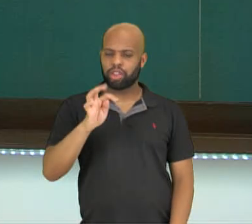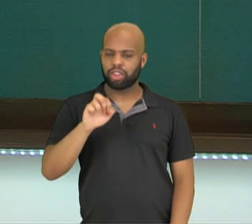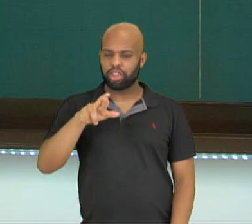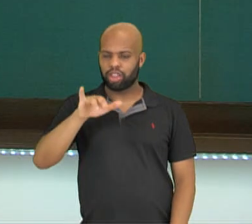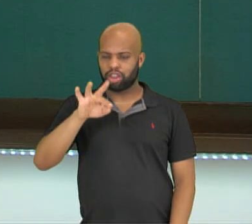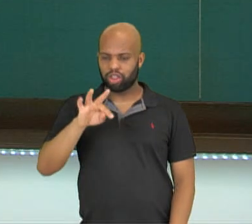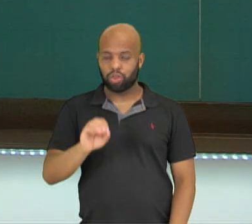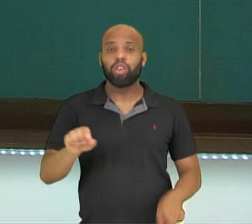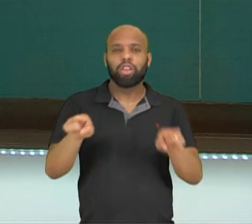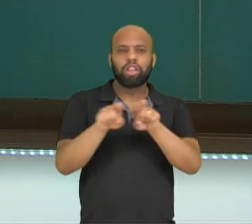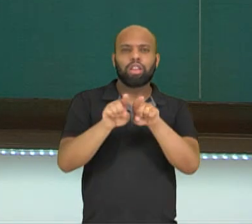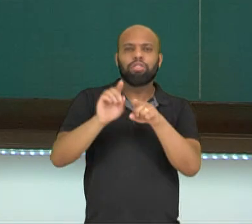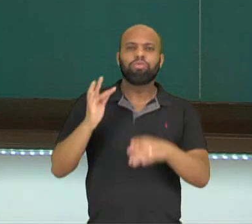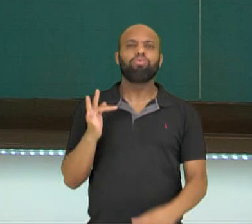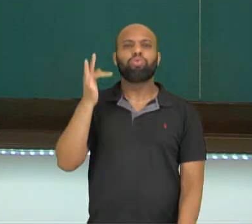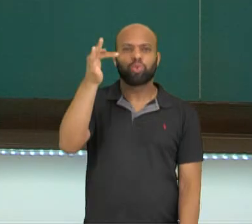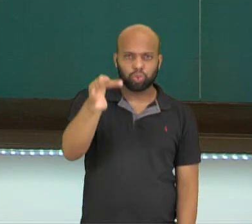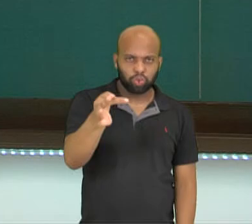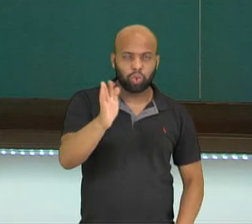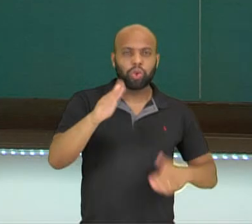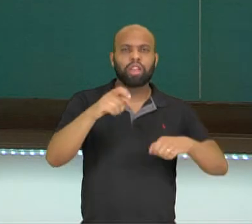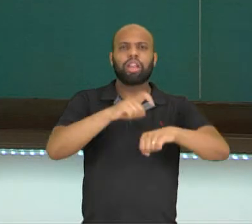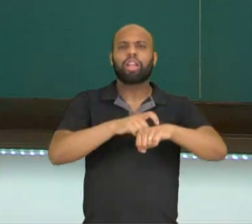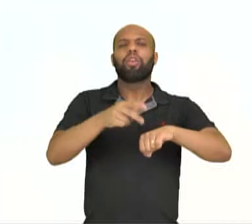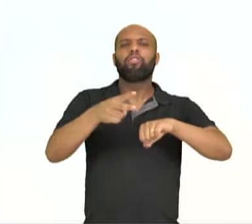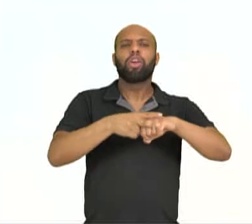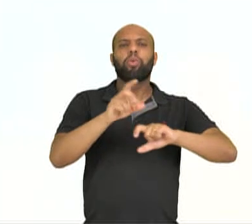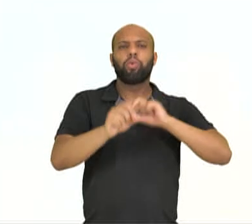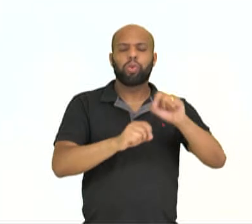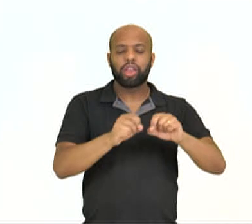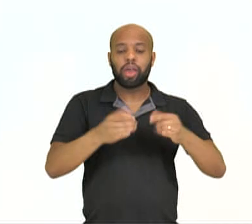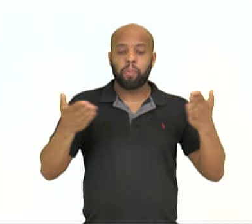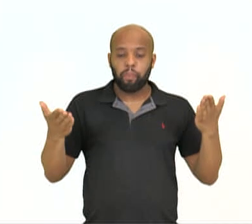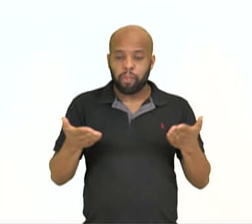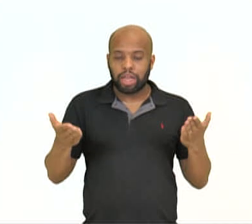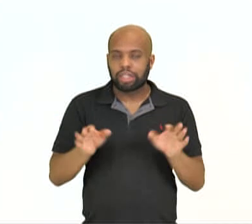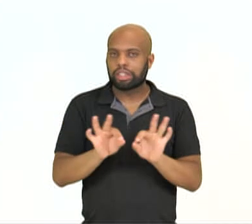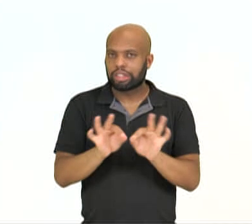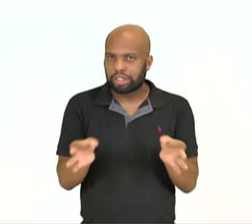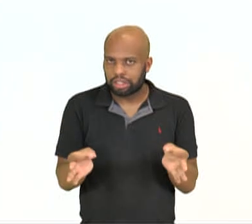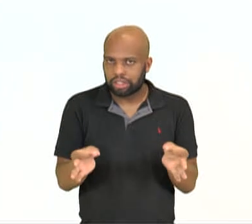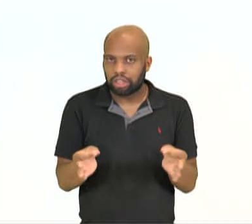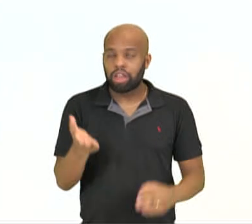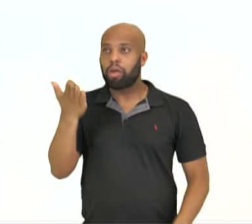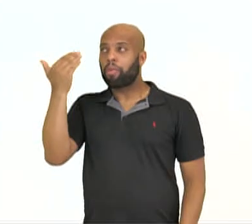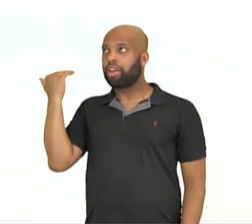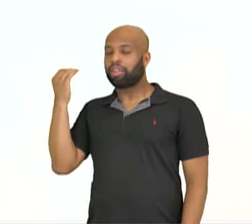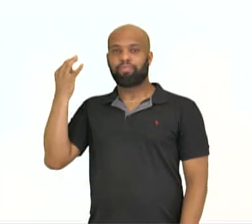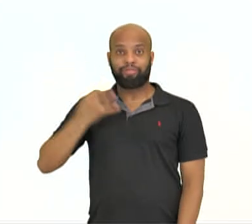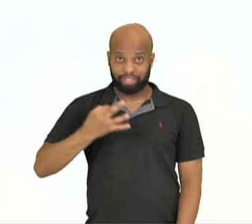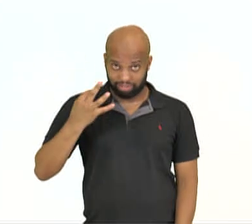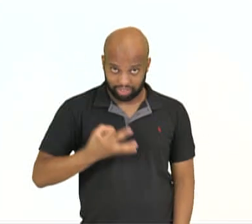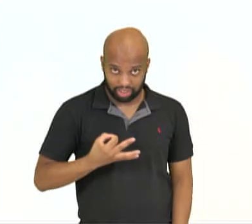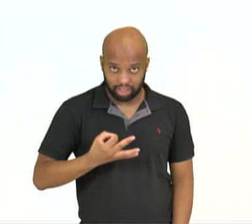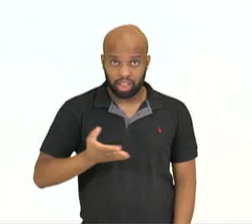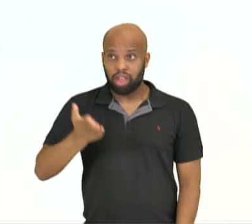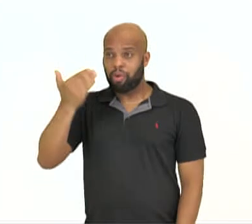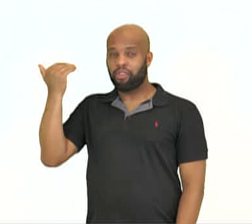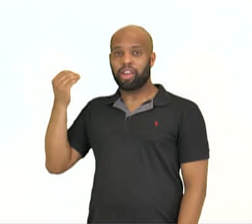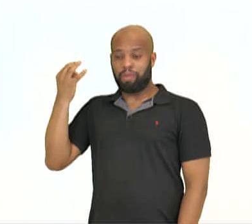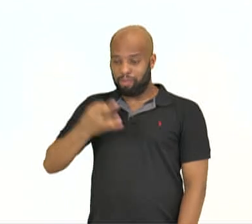futuro. Então os tempos verbais são presente simples, pretérito perfeito,